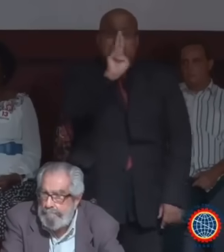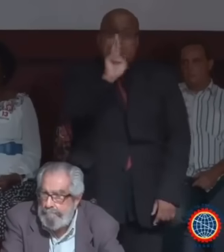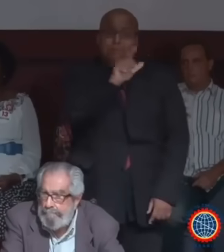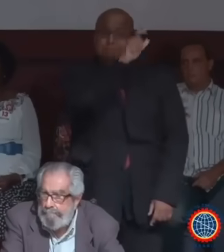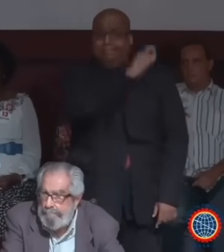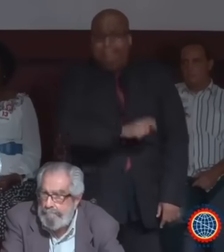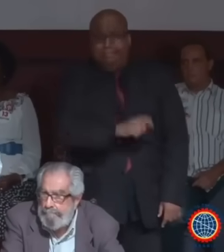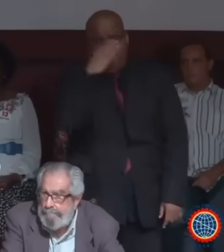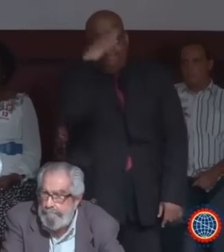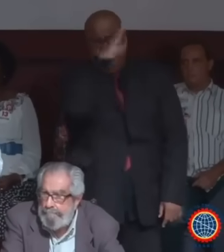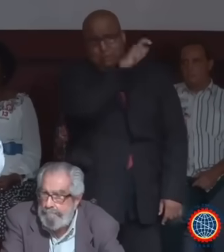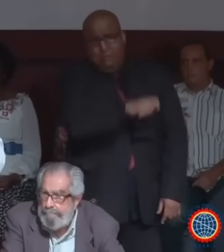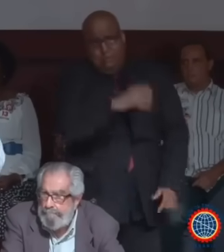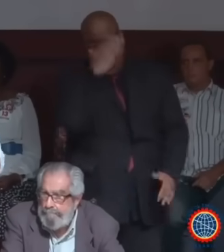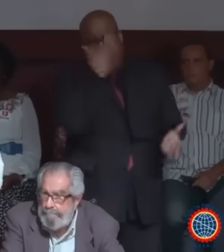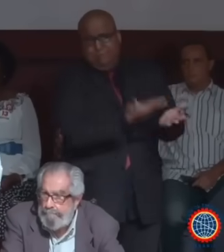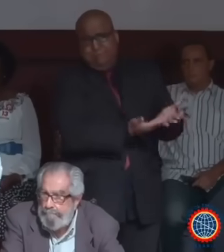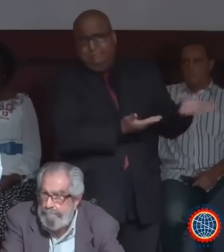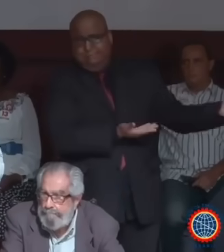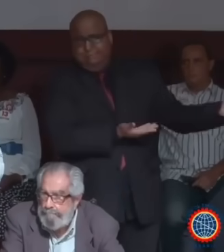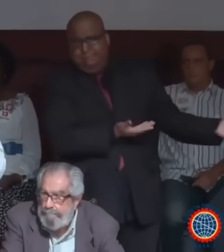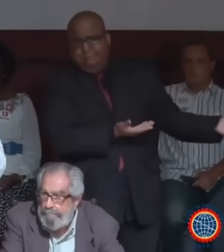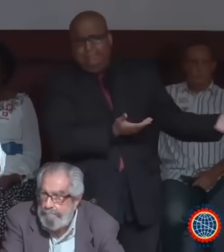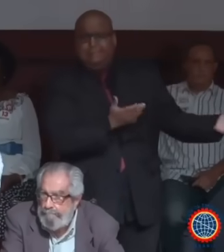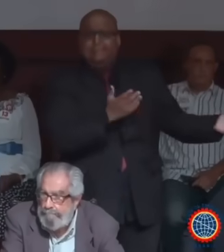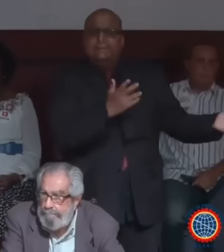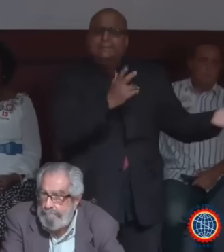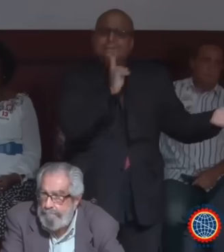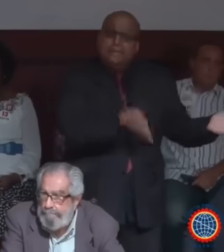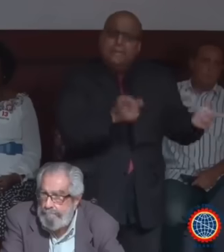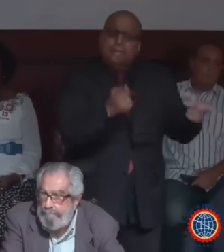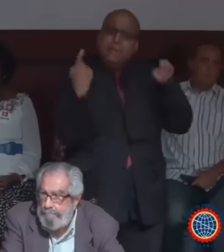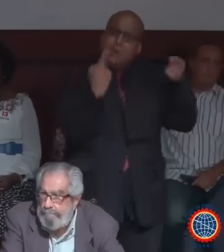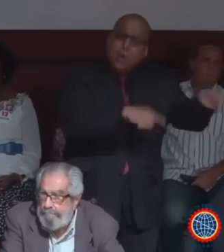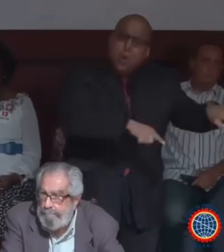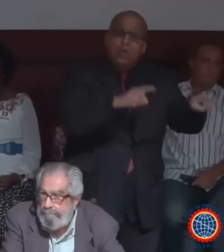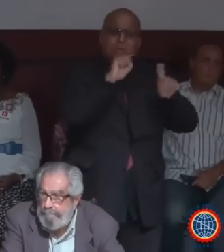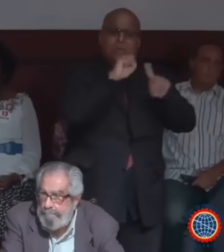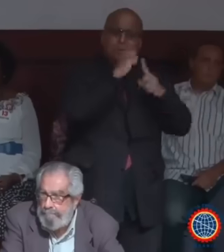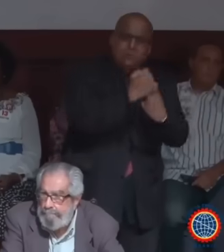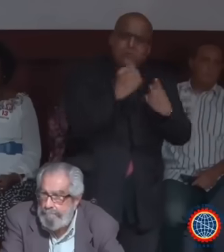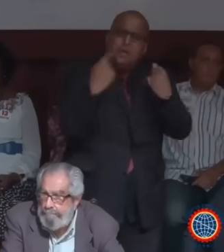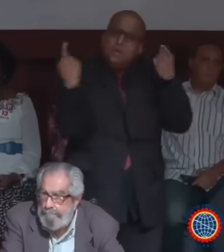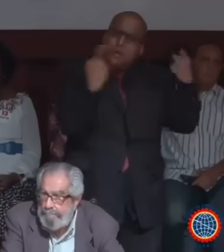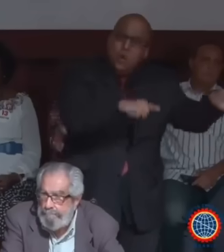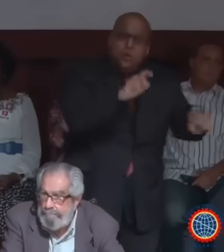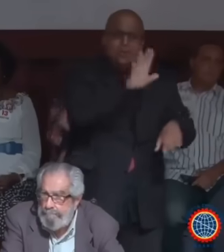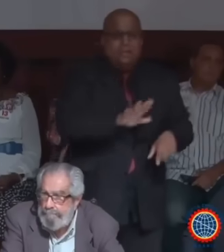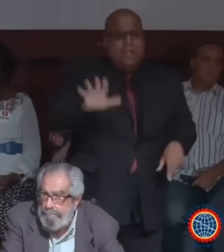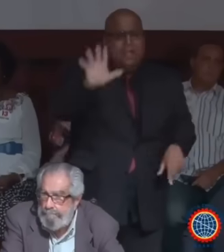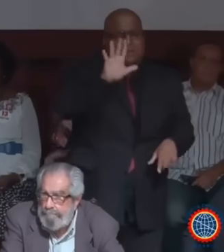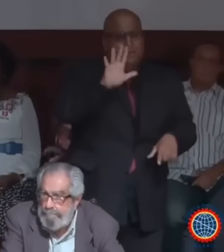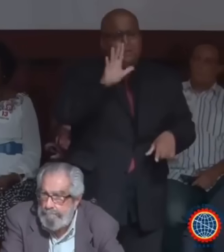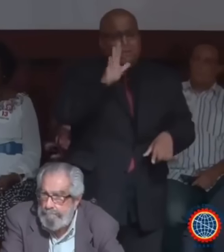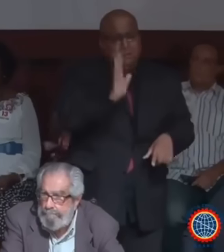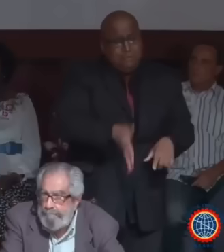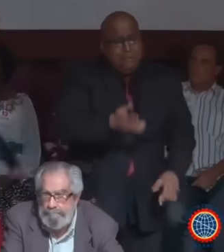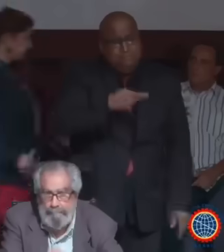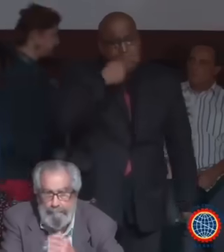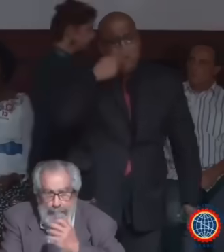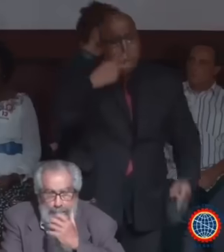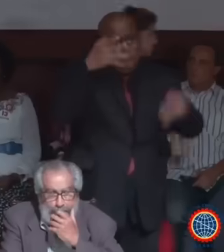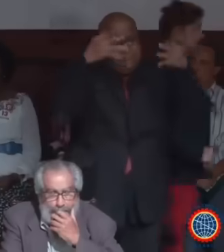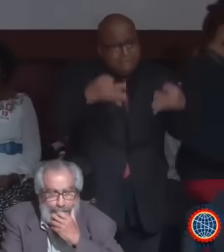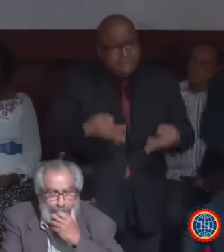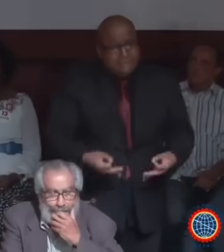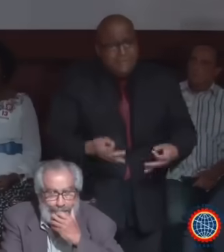anseios, sempre antinacionais e antissociais. Já se disse com razão